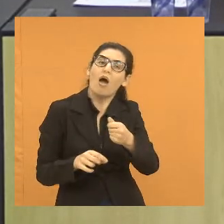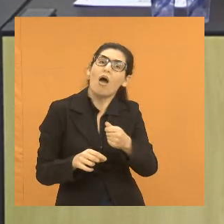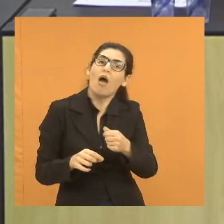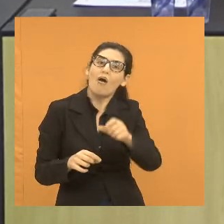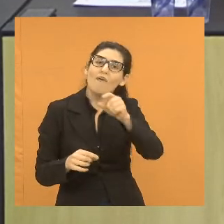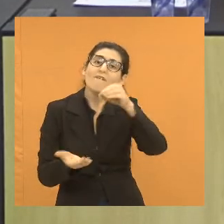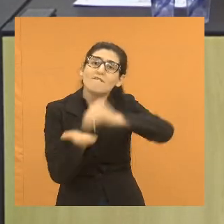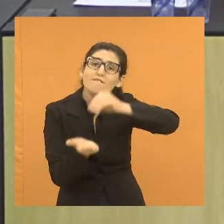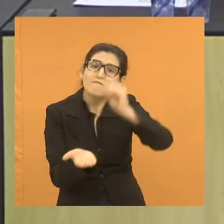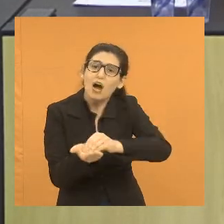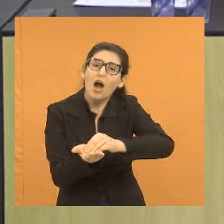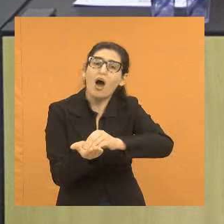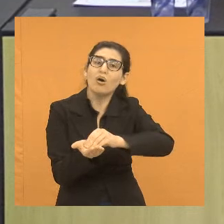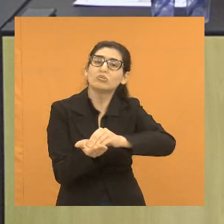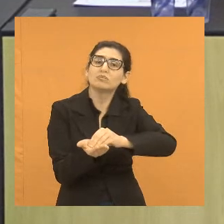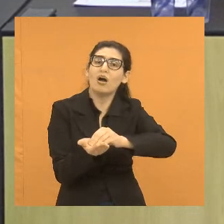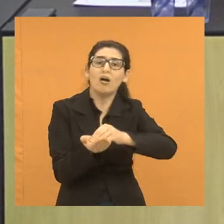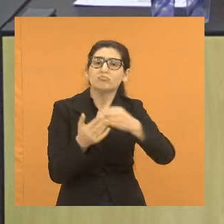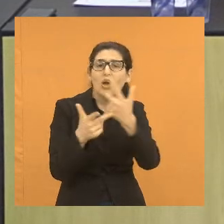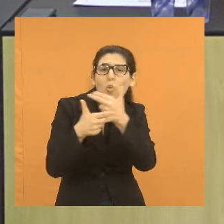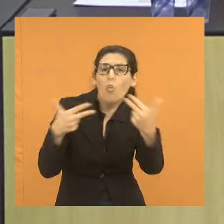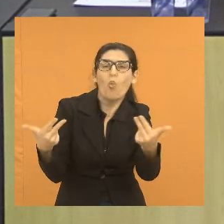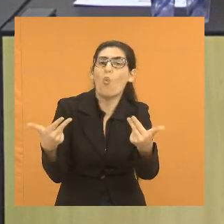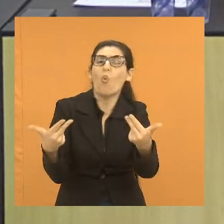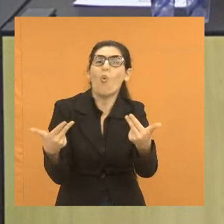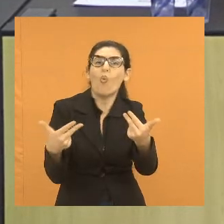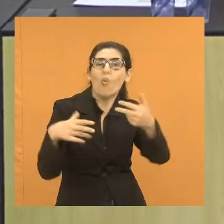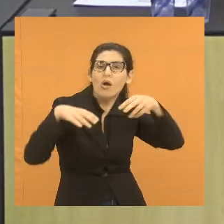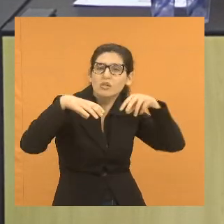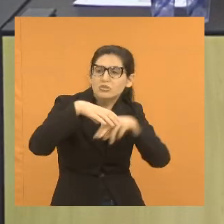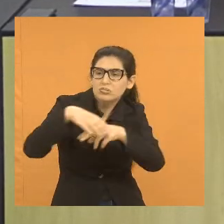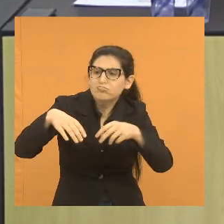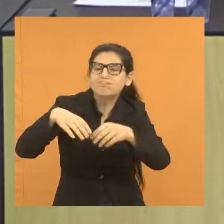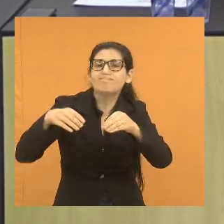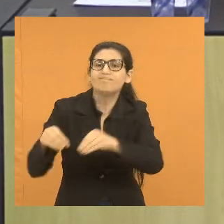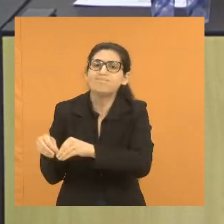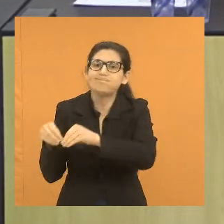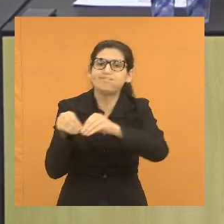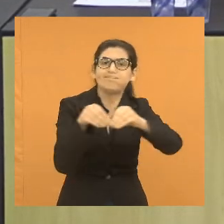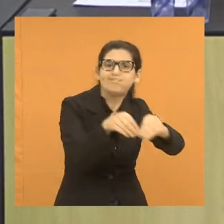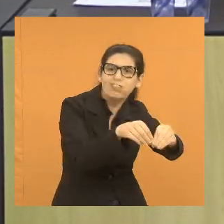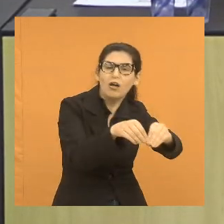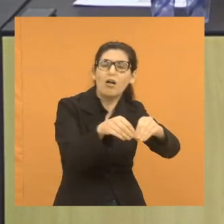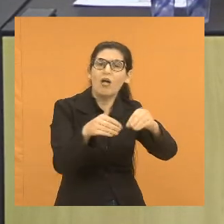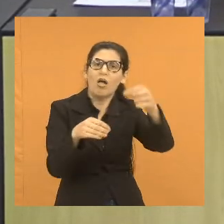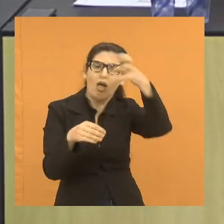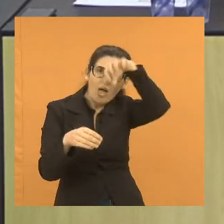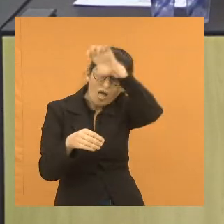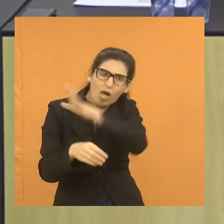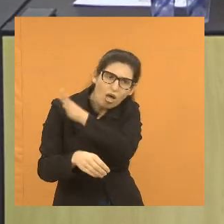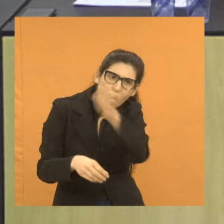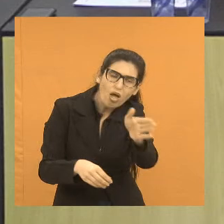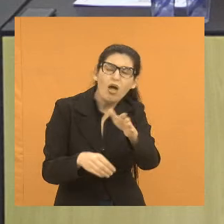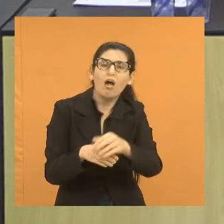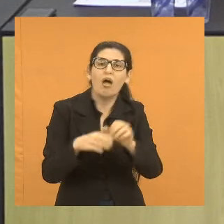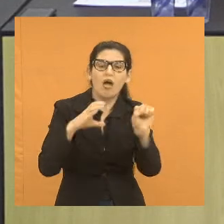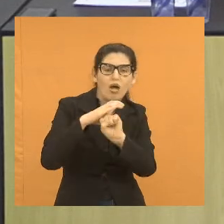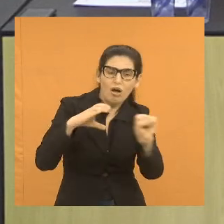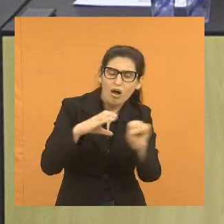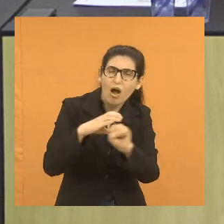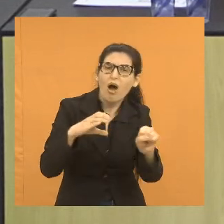faltando equipamento para esse transporte. Quem quebrou o pé para Santa Casa foi